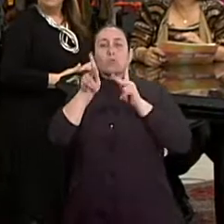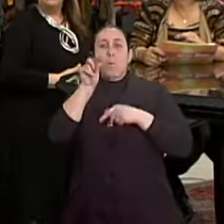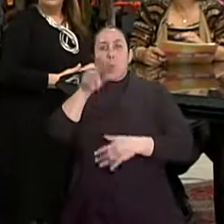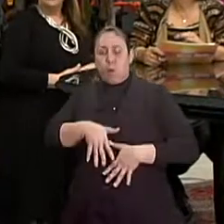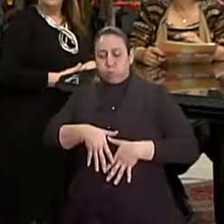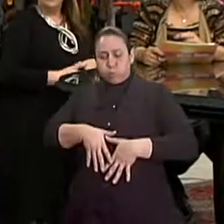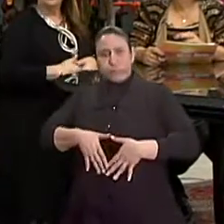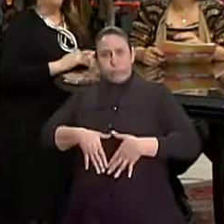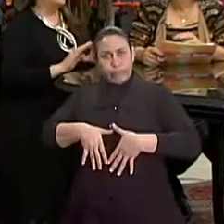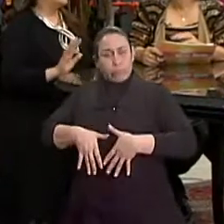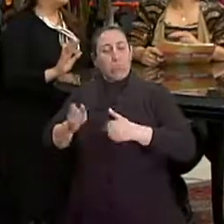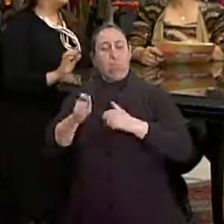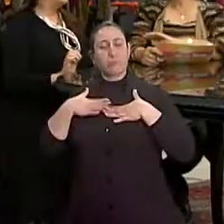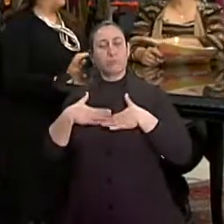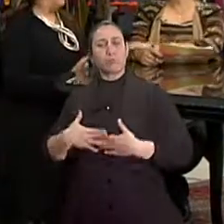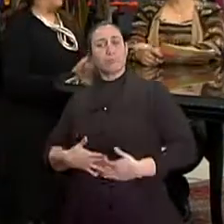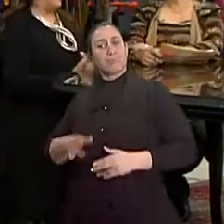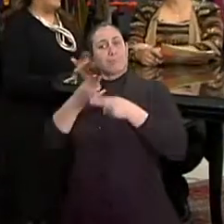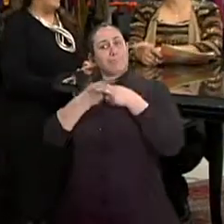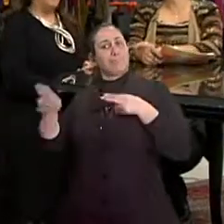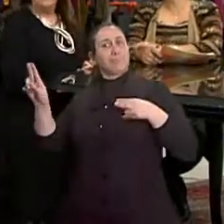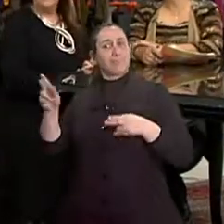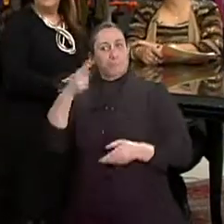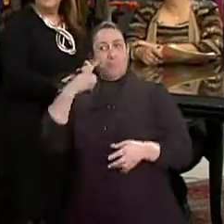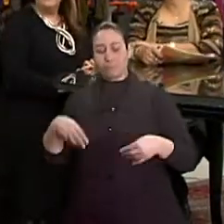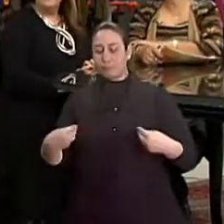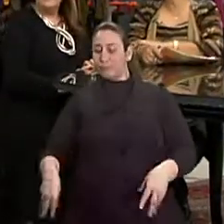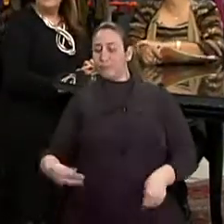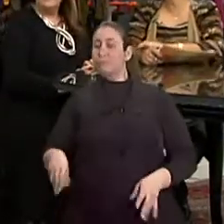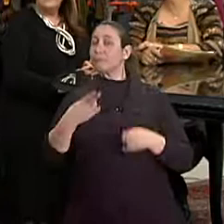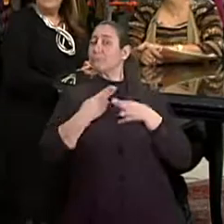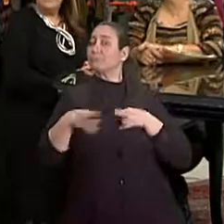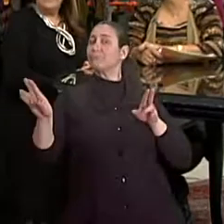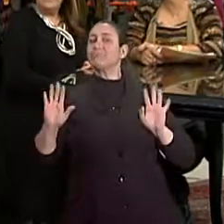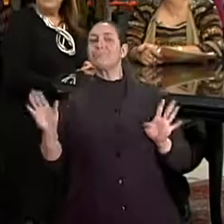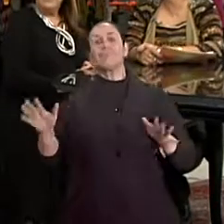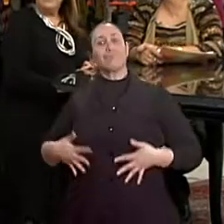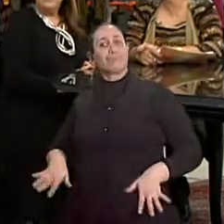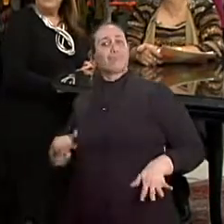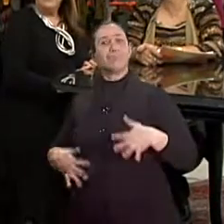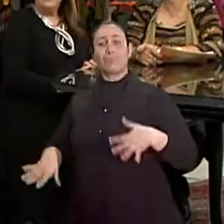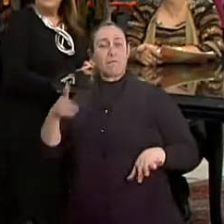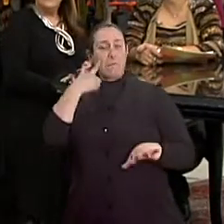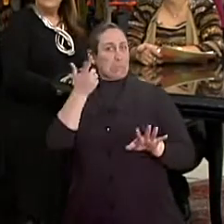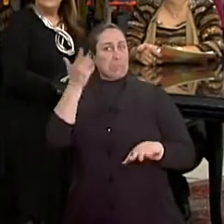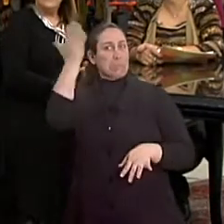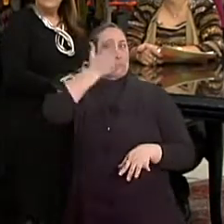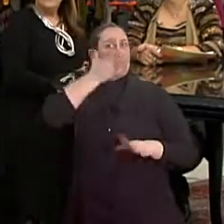Okay. Então isso aí já ajuda a disfarçar. Olha aí. Olha, né? Mostrando aqui realmente o que...